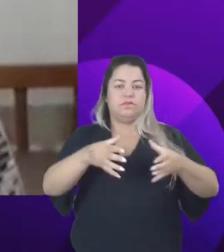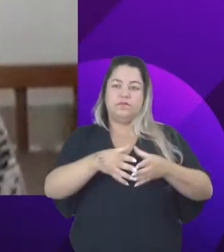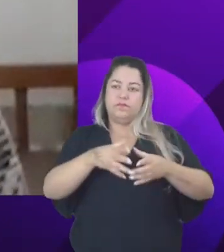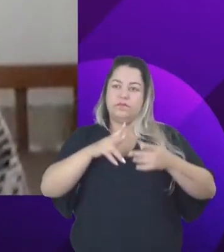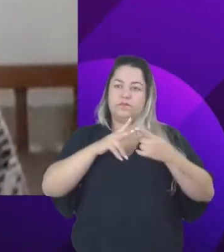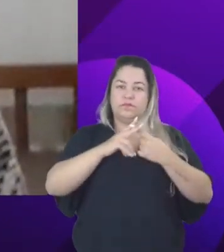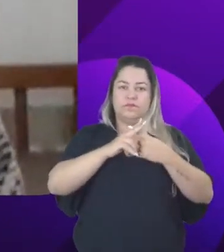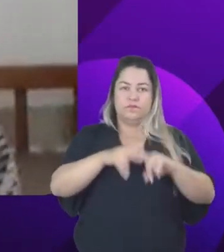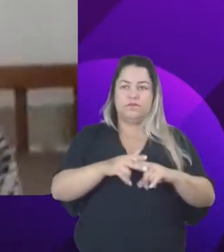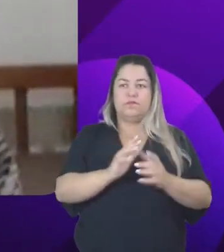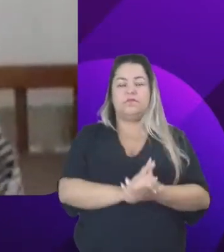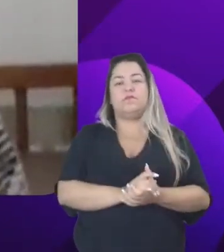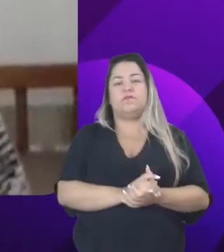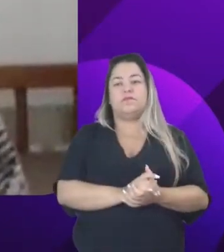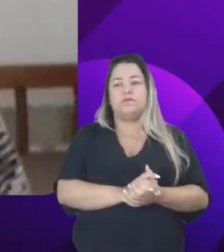equipamento